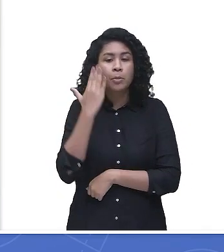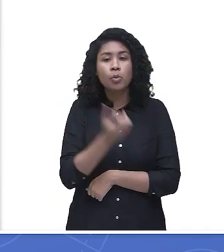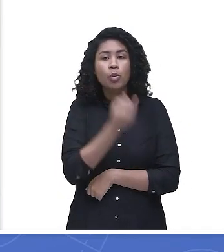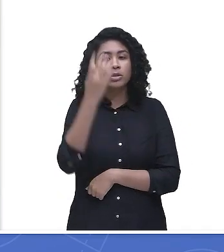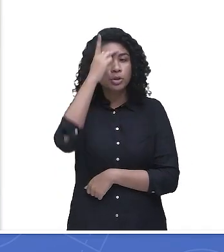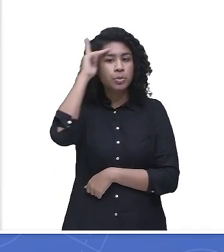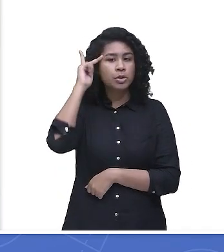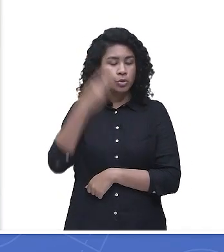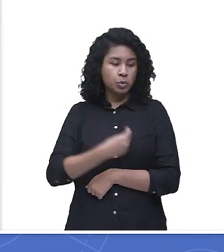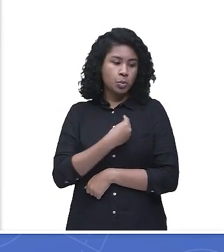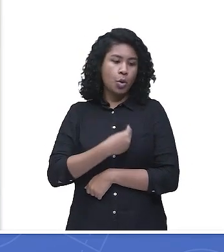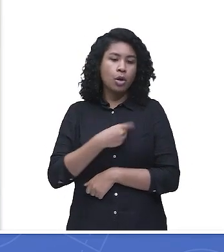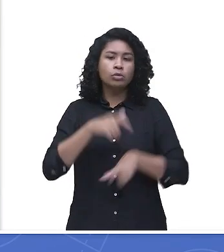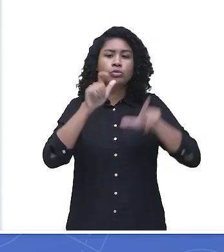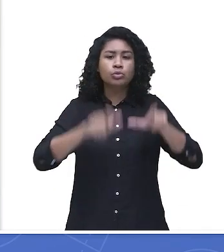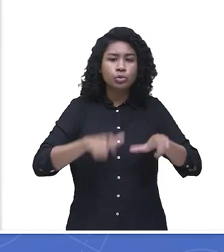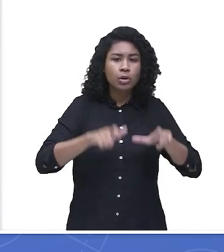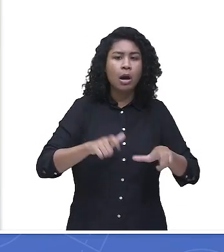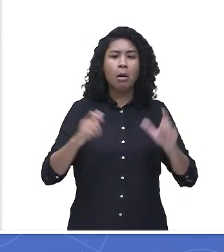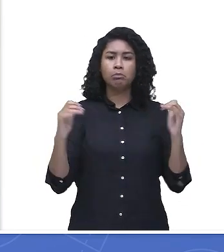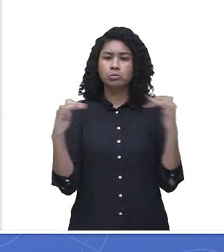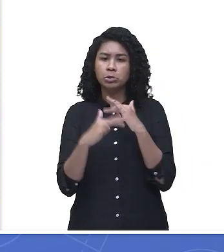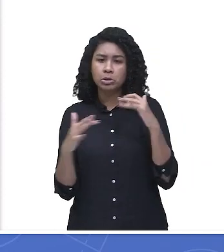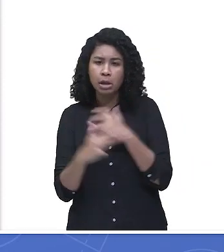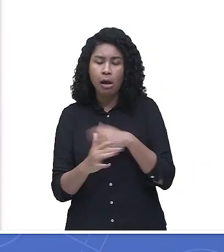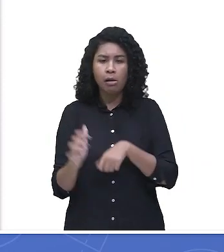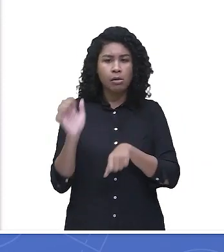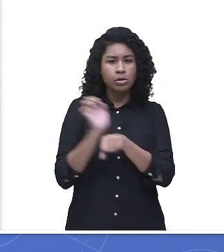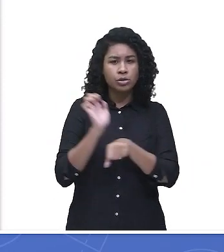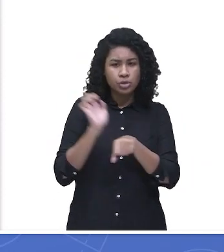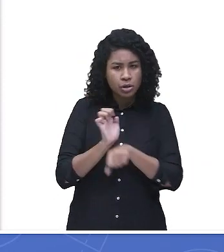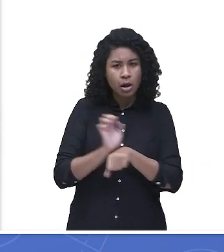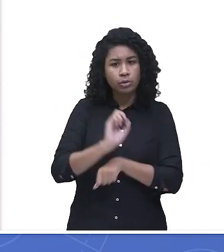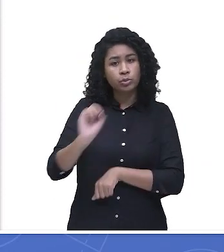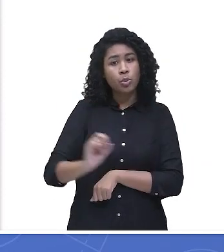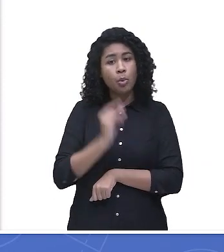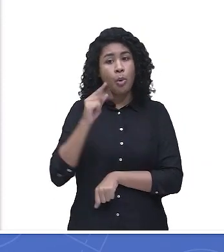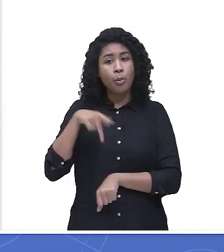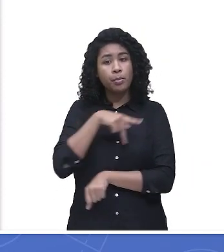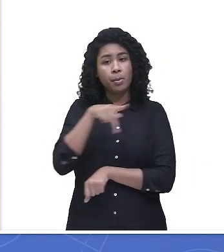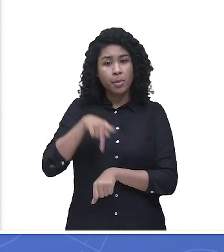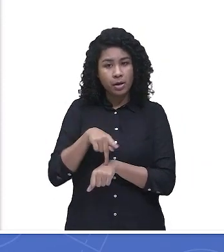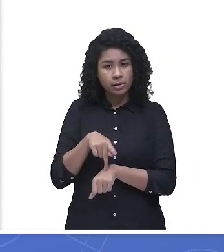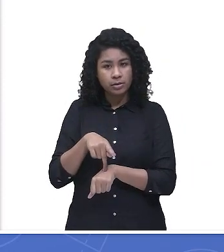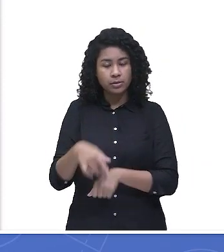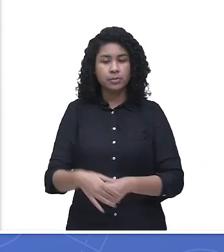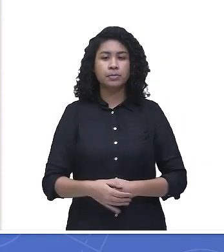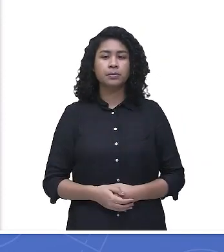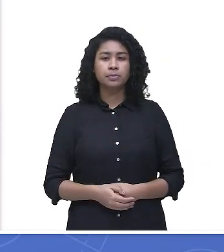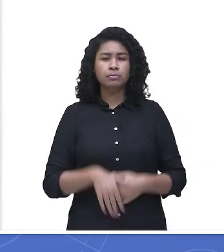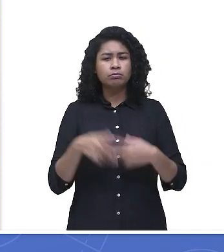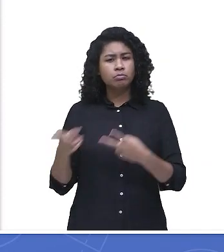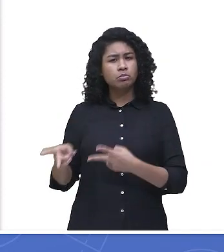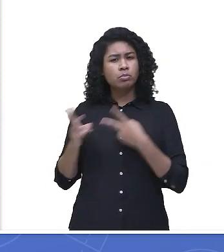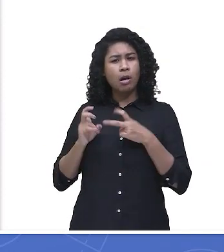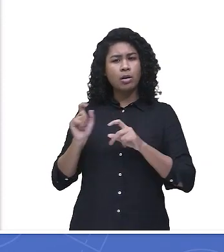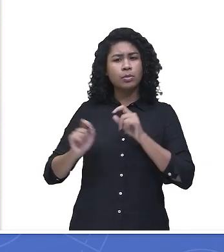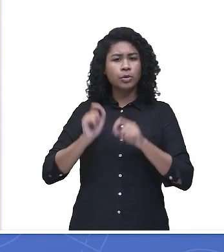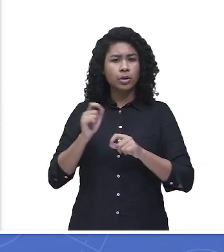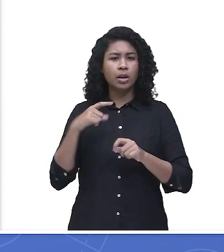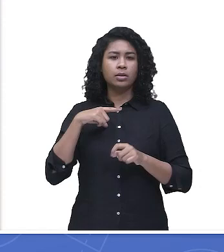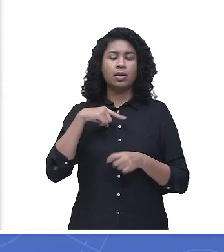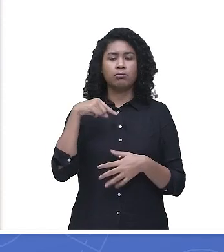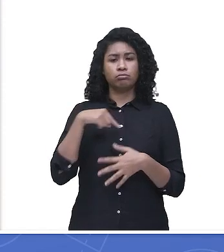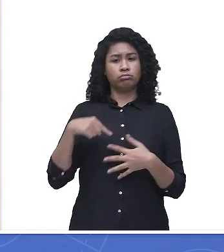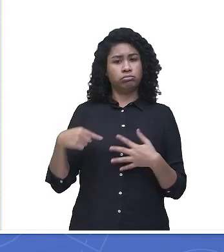em determinada cidade, estado ou mesmo país, certo? E a gente observa no texto até elementos, né, que a